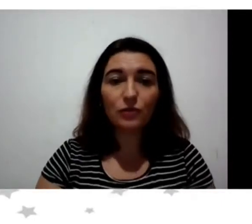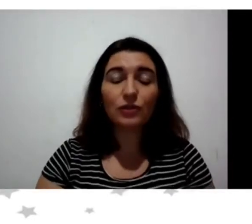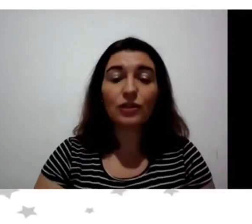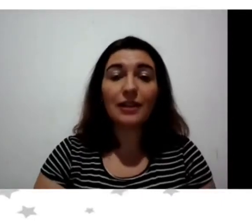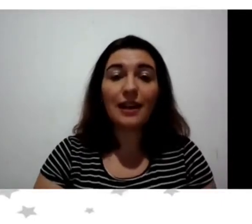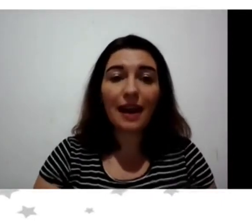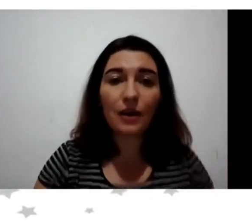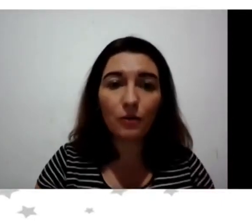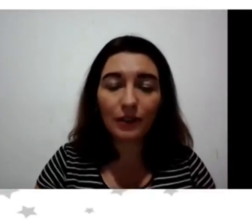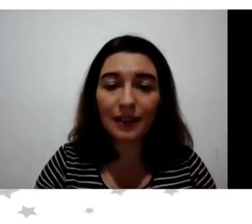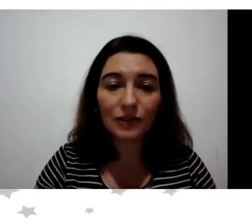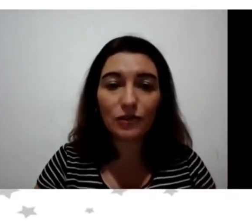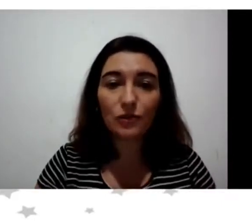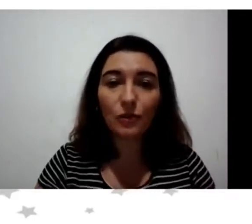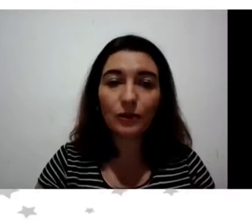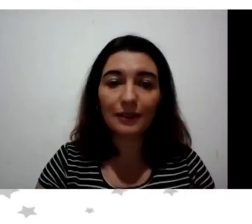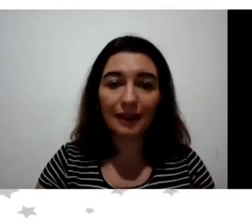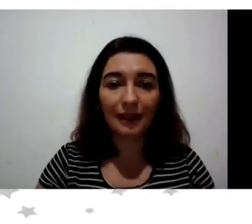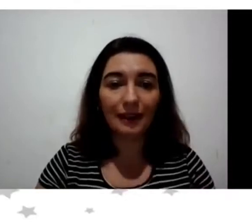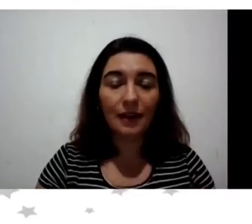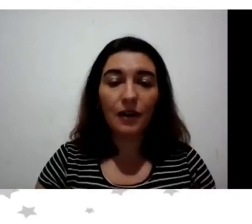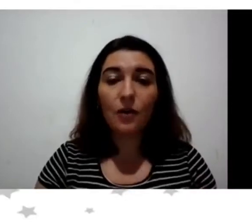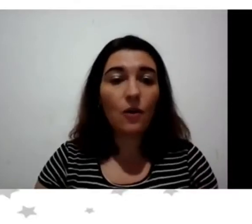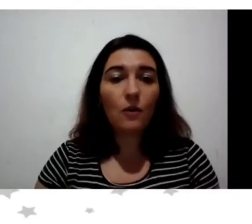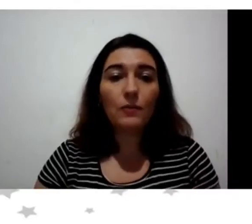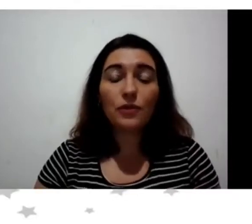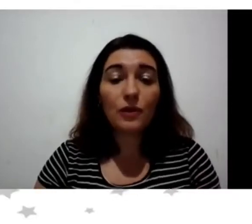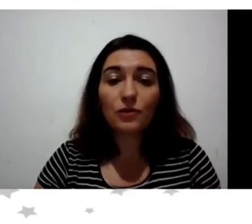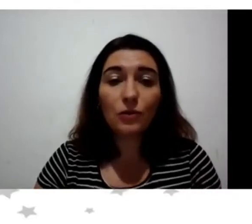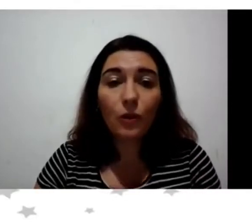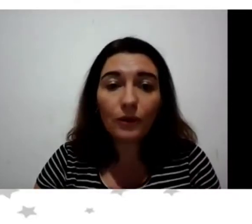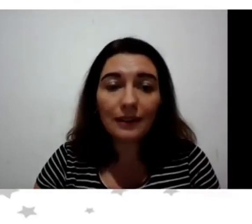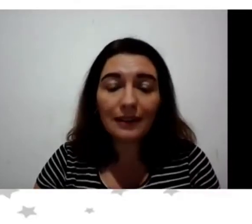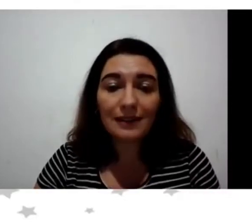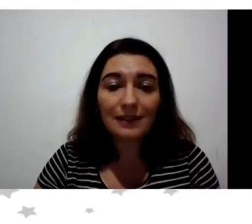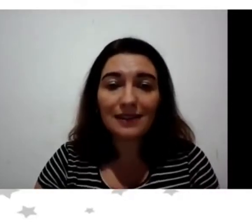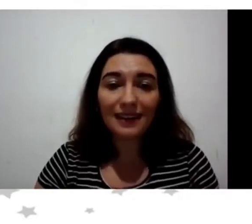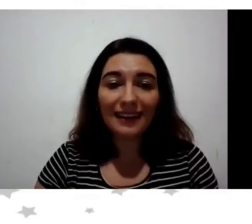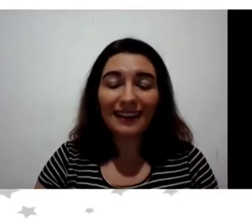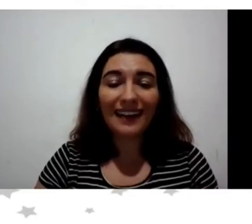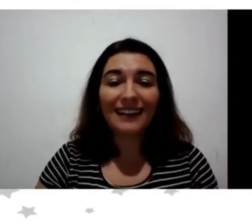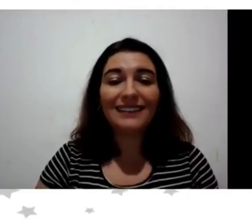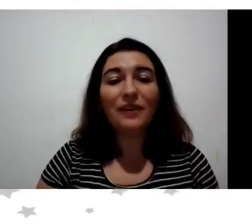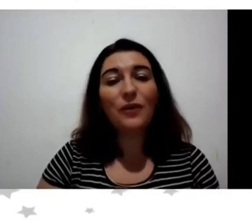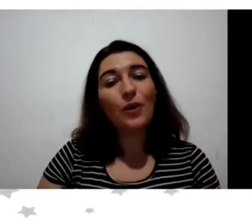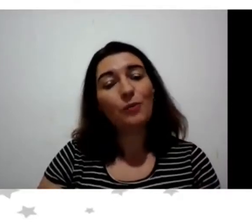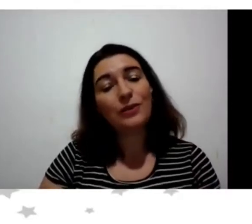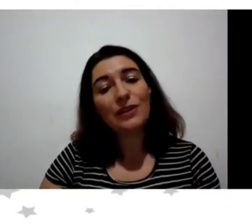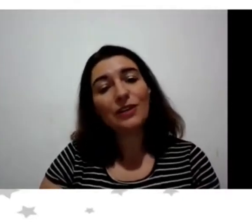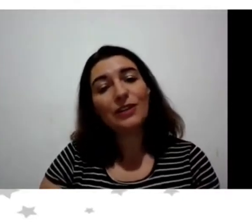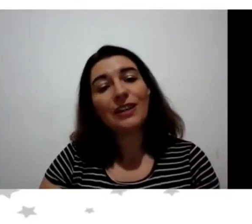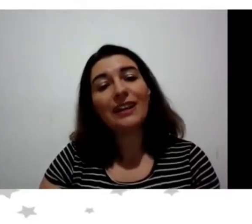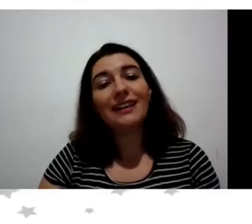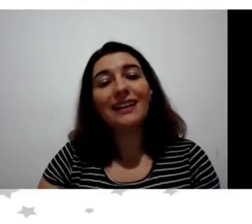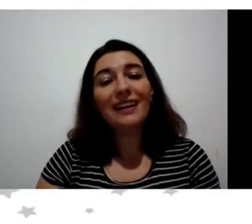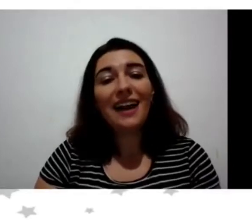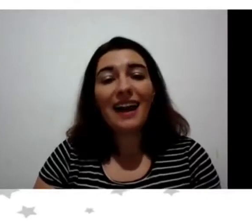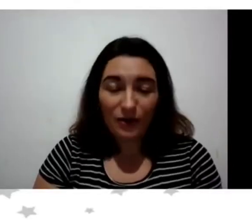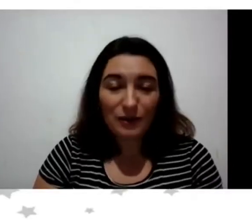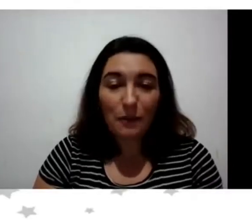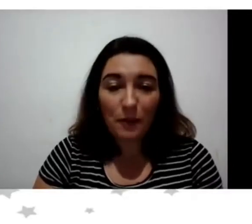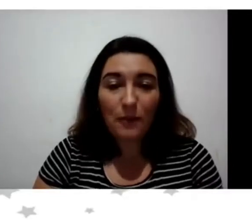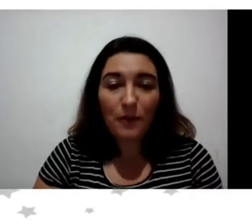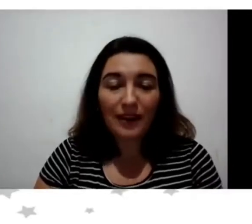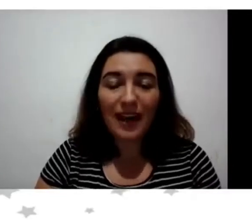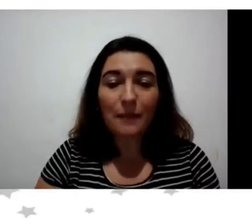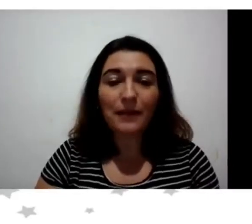Libras surge na comunidade surda, com pessoas surdas, né? Então, por isso que a gente tem que,